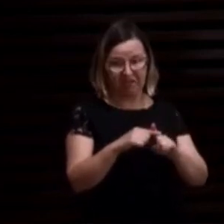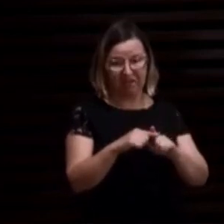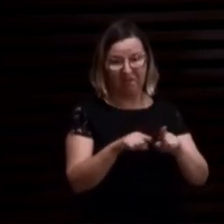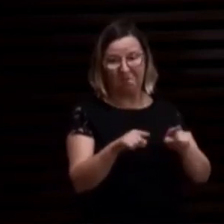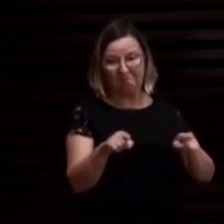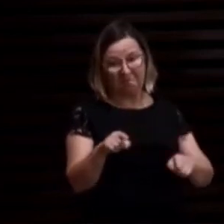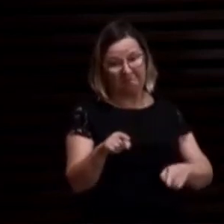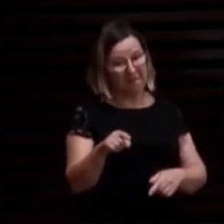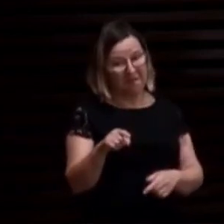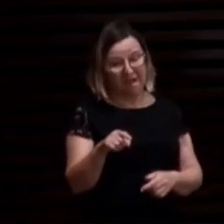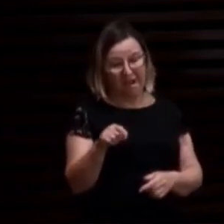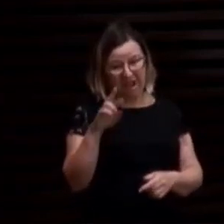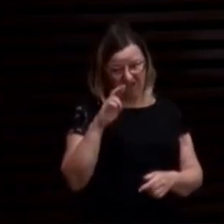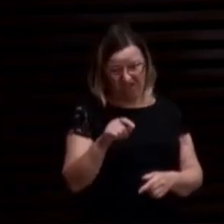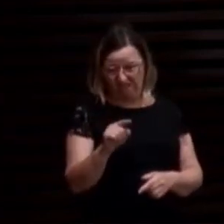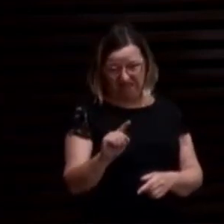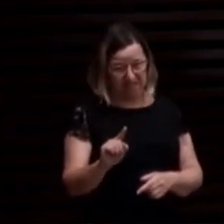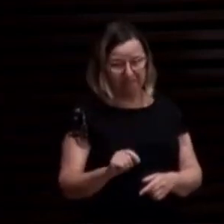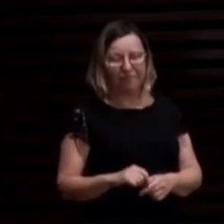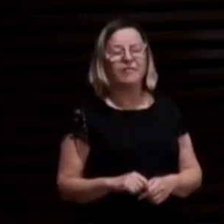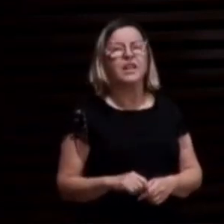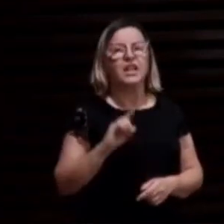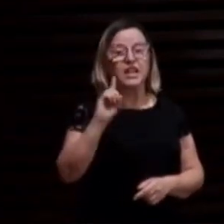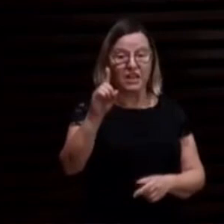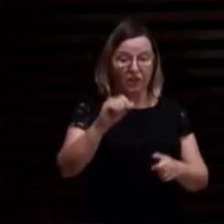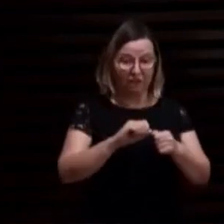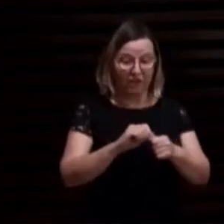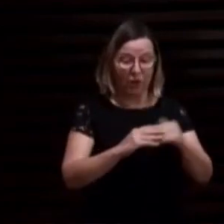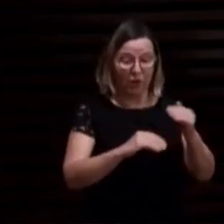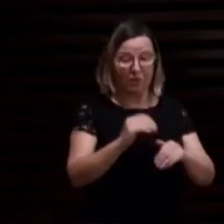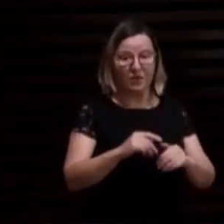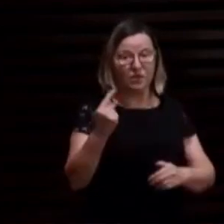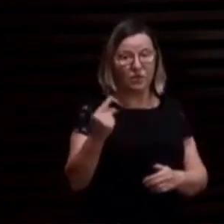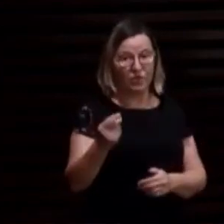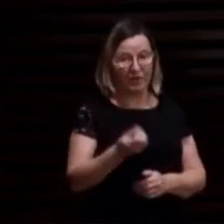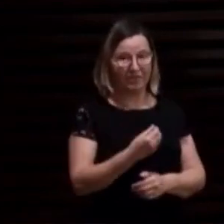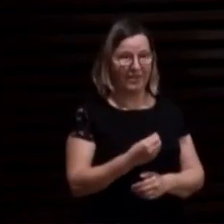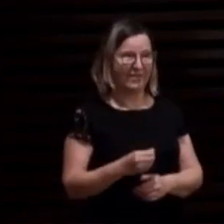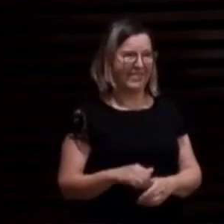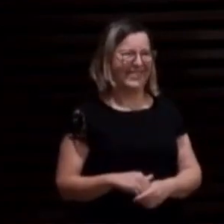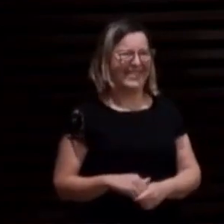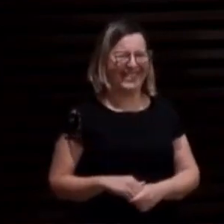Eu digo, que Deus faça isso na sua vida. Mas o palavrão que ele deu foi tão lindo,